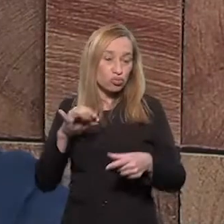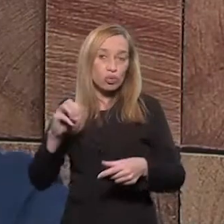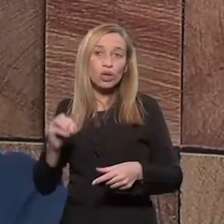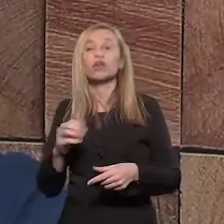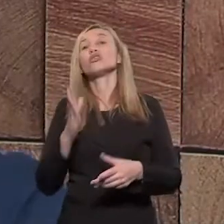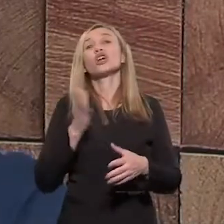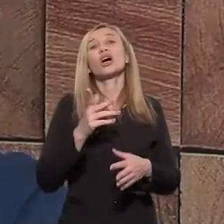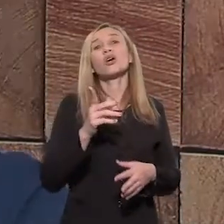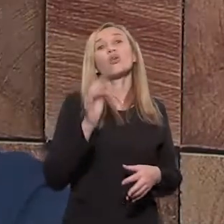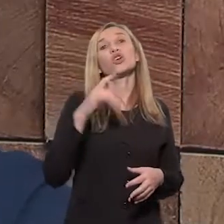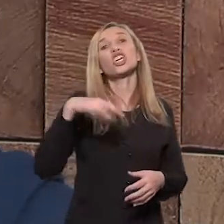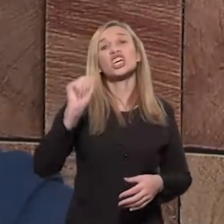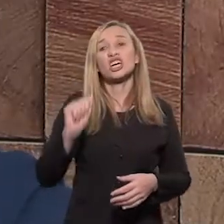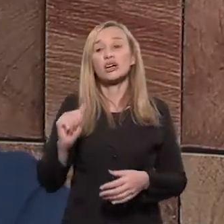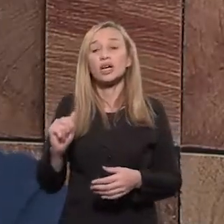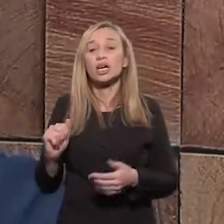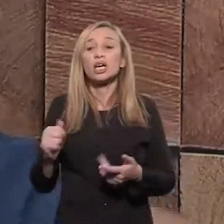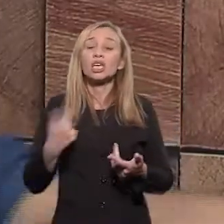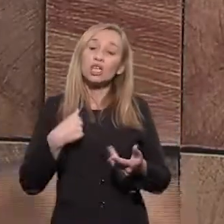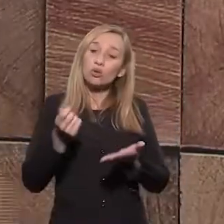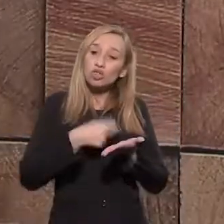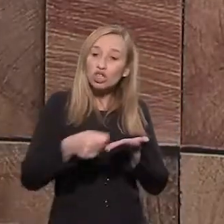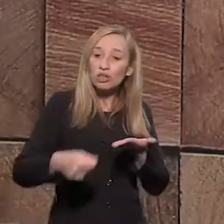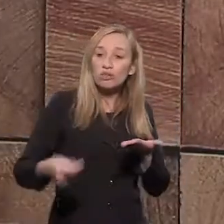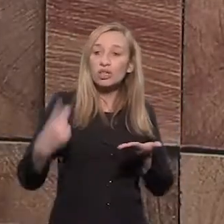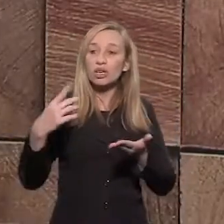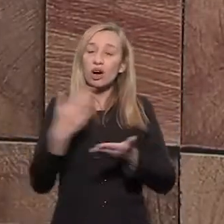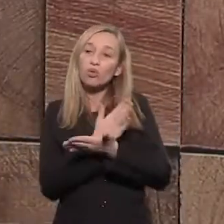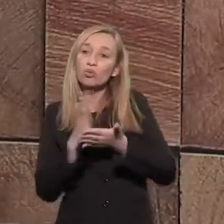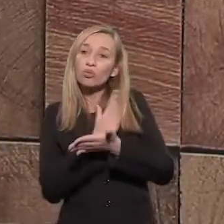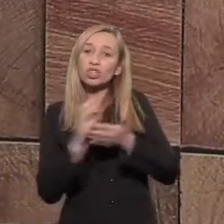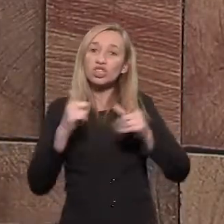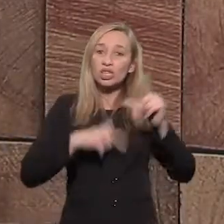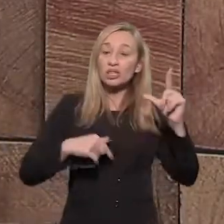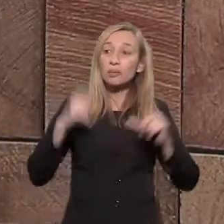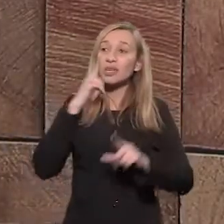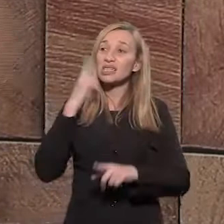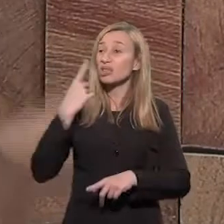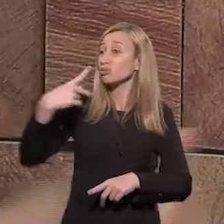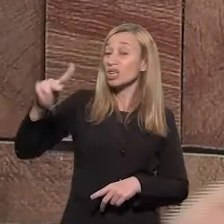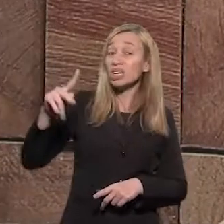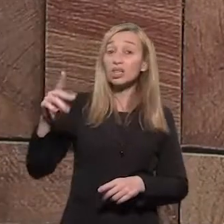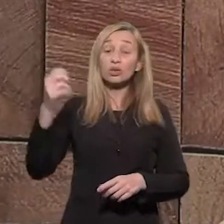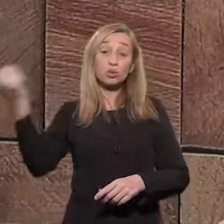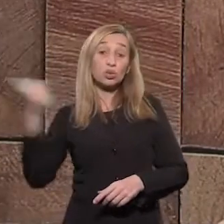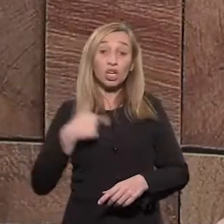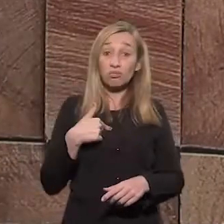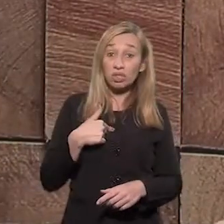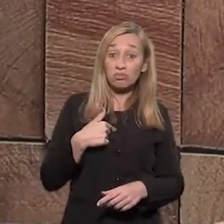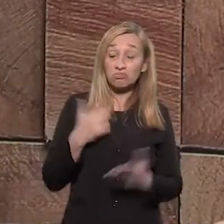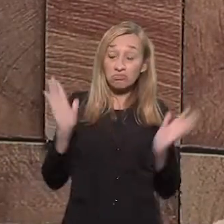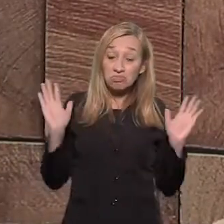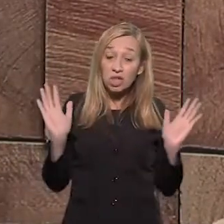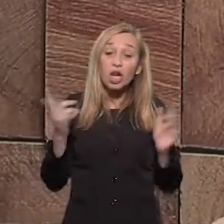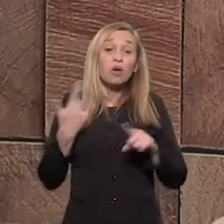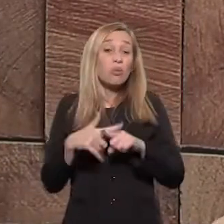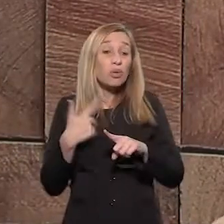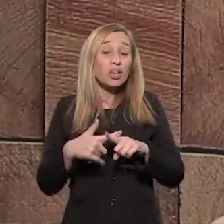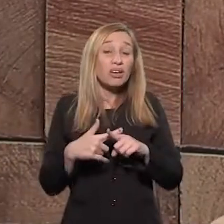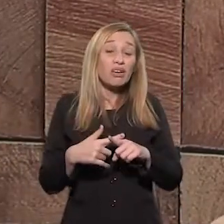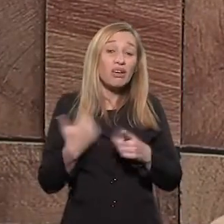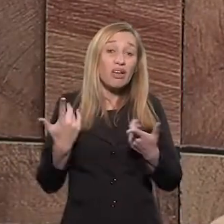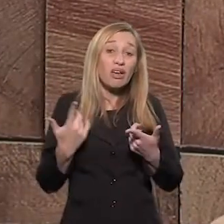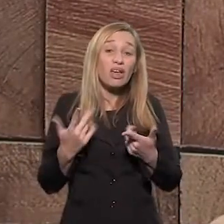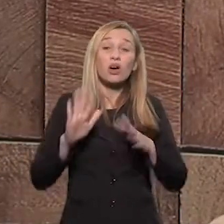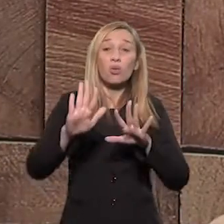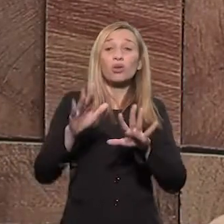o Ginga, por exemplo. E eu escrevi algumas letras para ele pensando muito mais na música dele do que em mim. Entendeu?